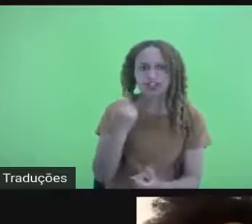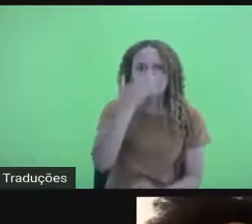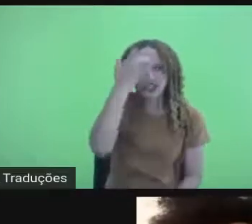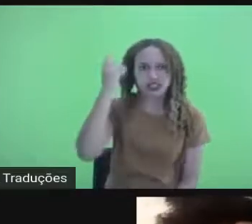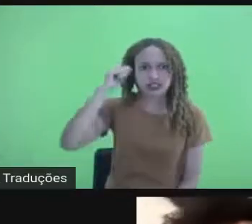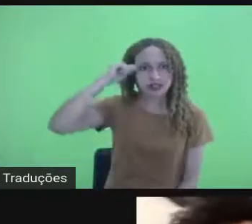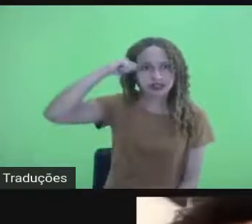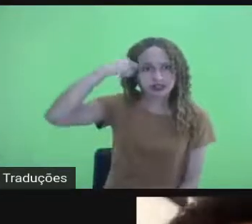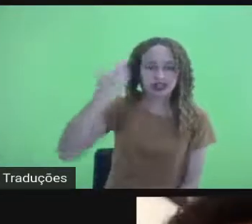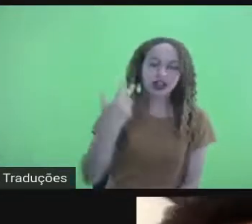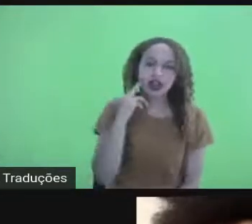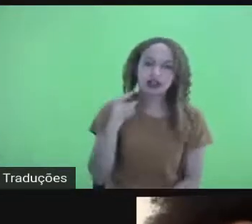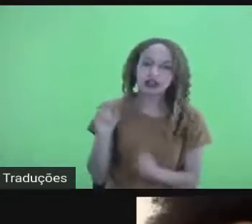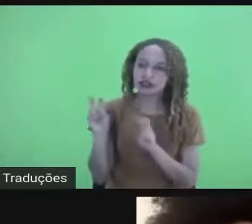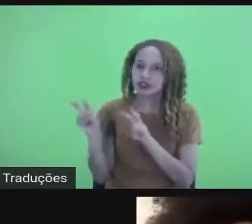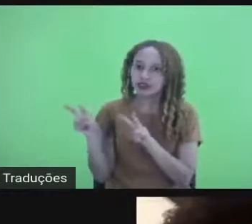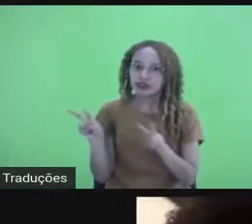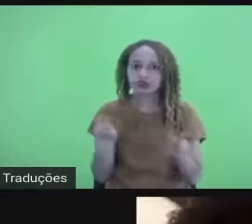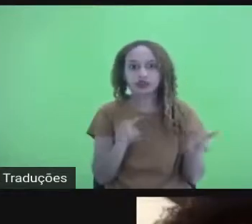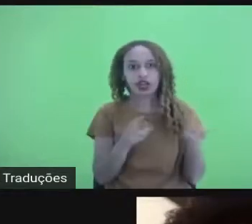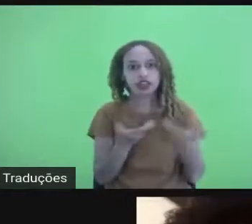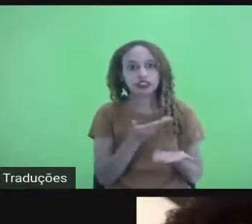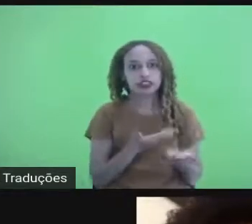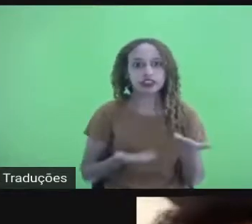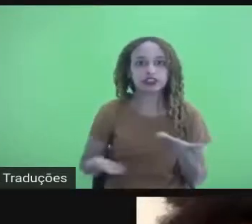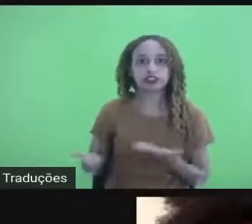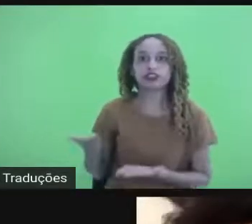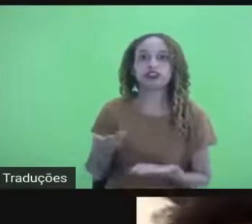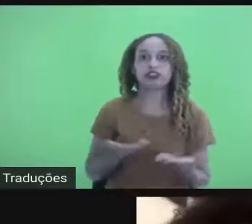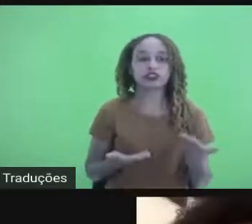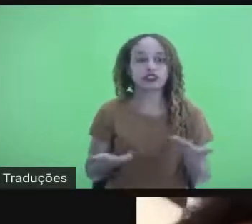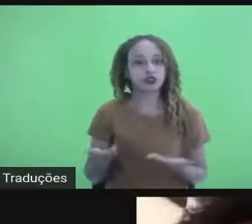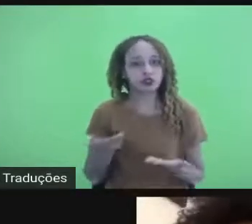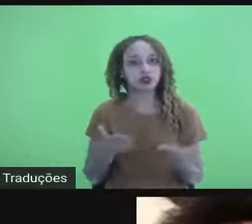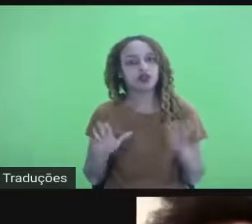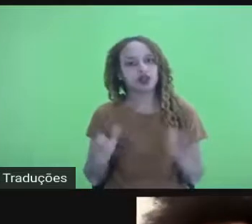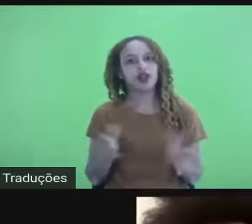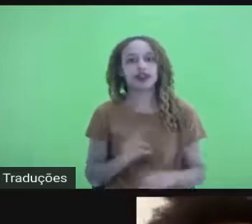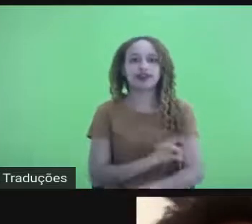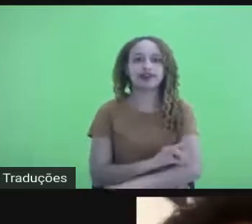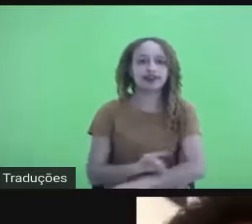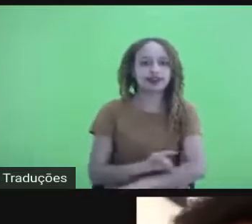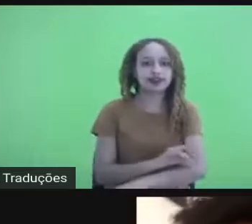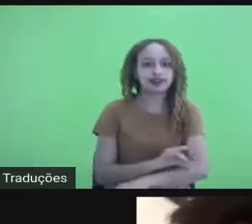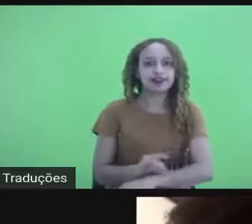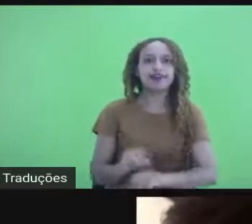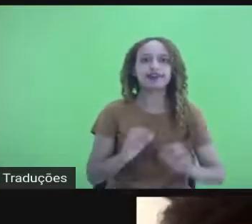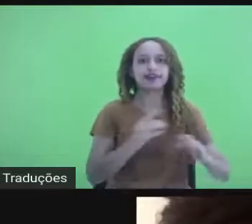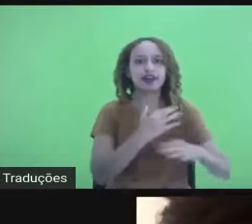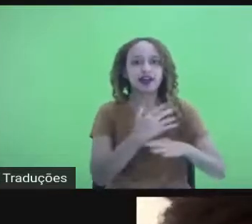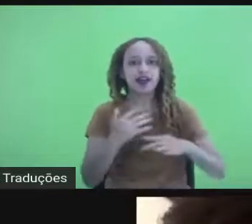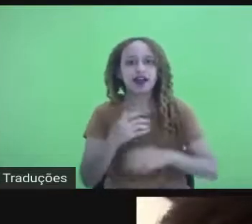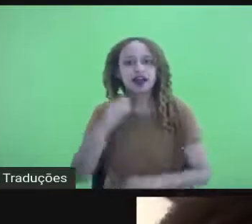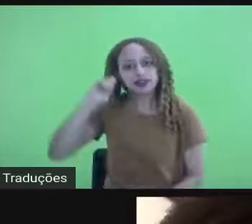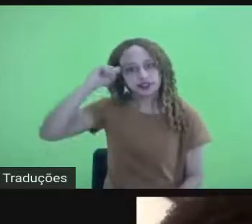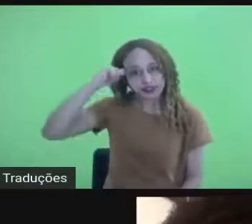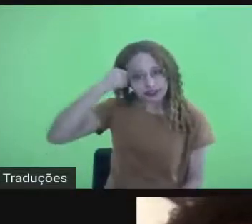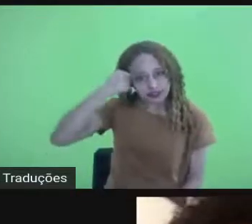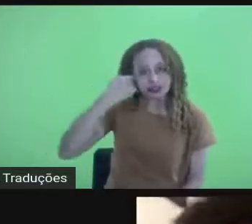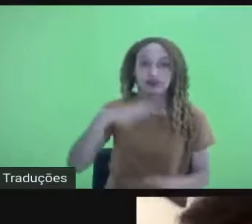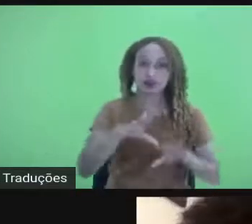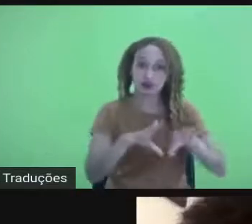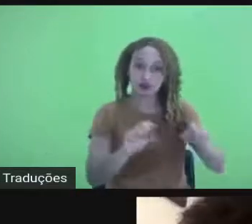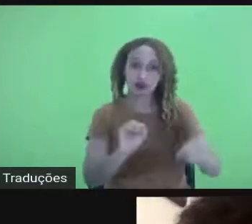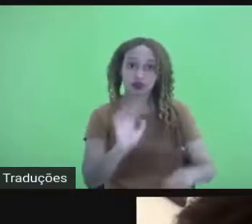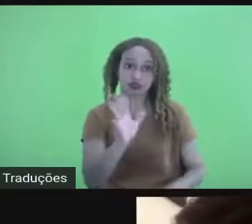tenho visto cada vez mais, tenho interagido com arquitetos urbanistas negros, ou formados, ou em formação ainda,